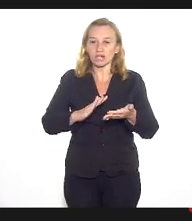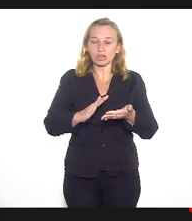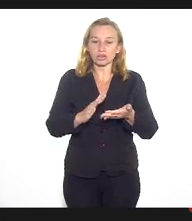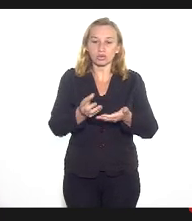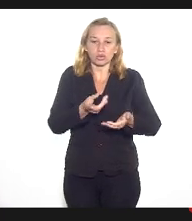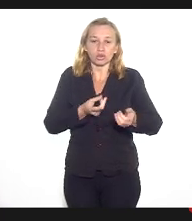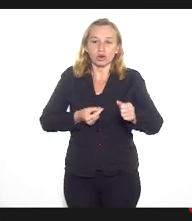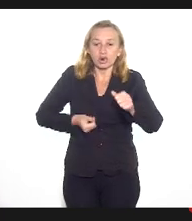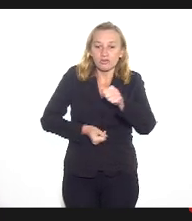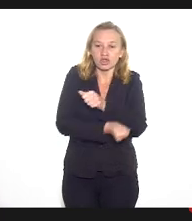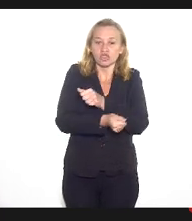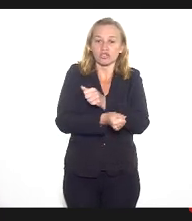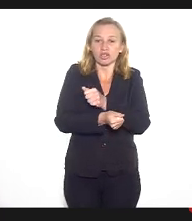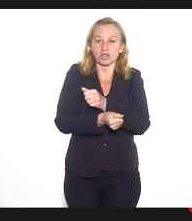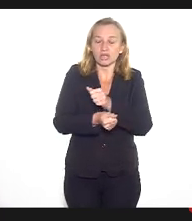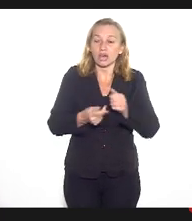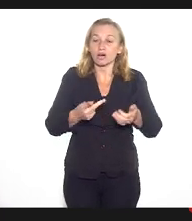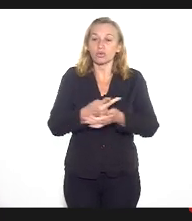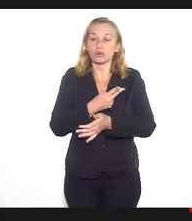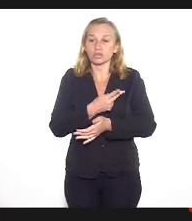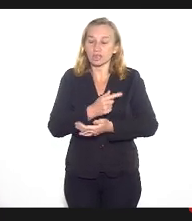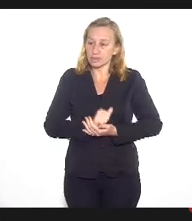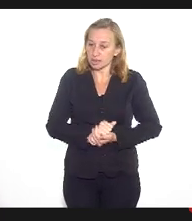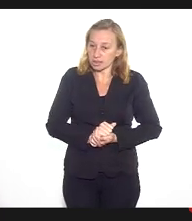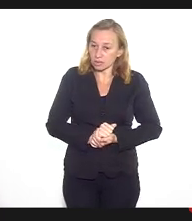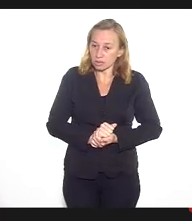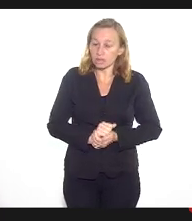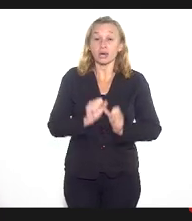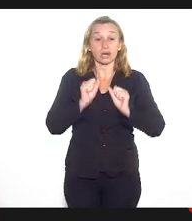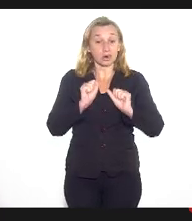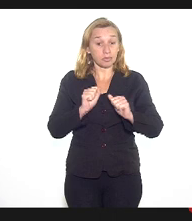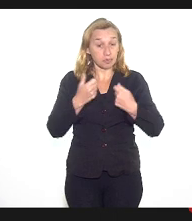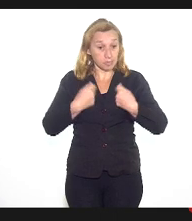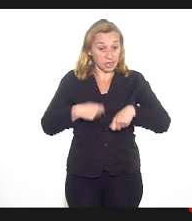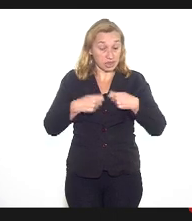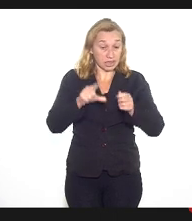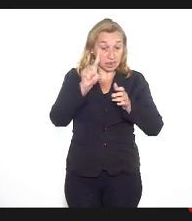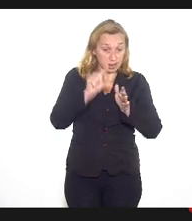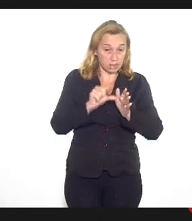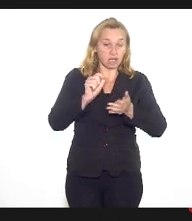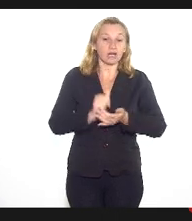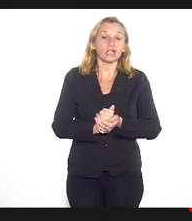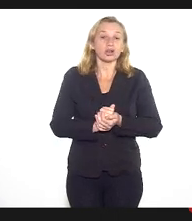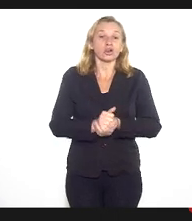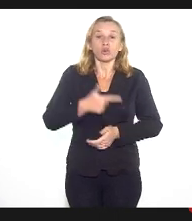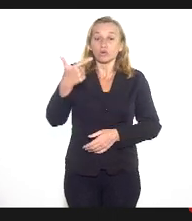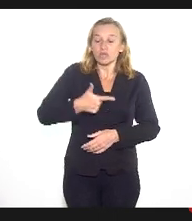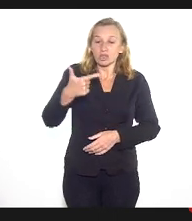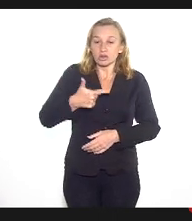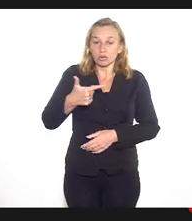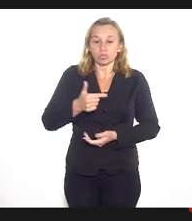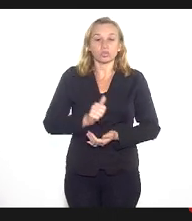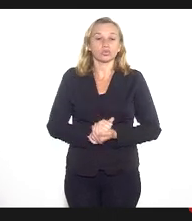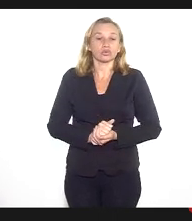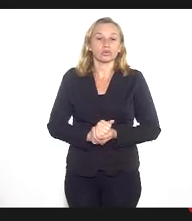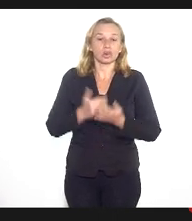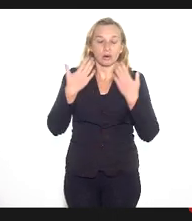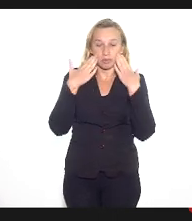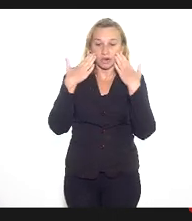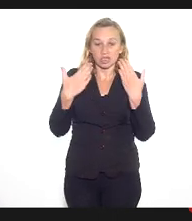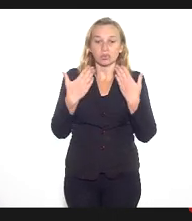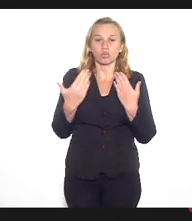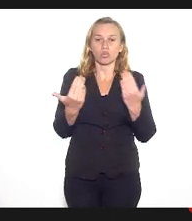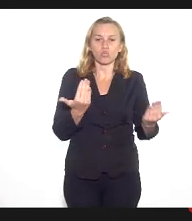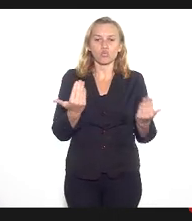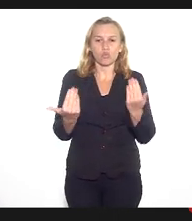investimentos realizados e que precisam ser remunerados. Assim, o segundo desenho ele apresenta uma